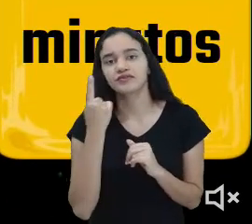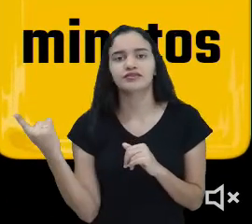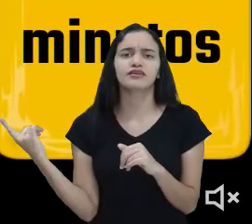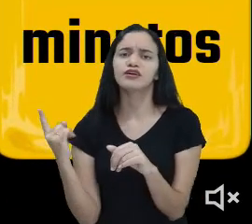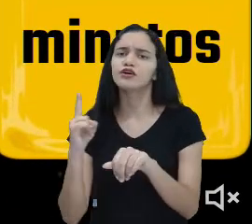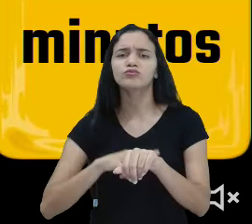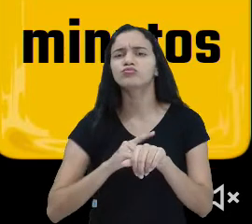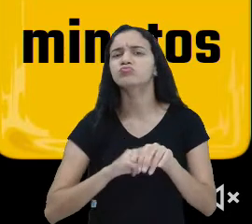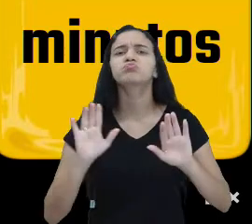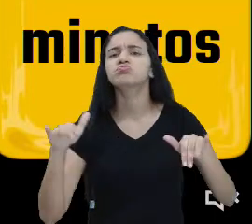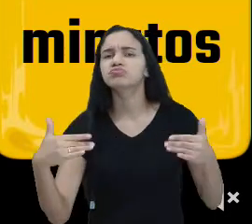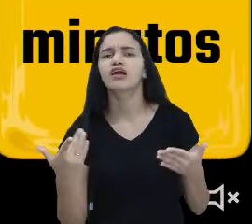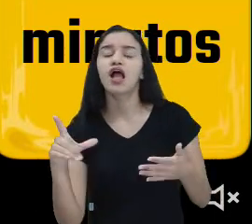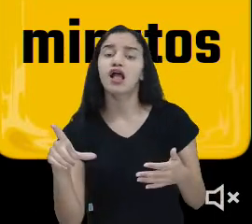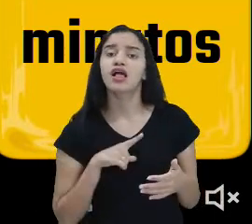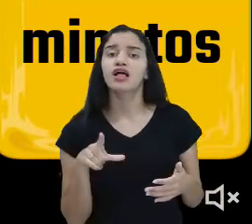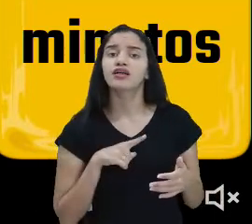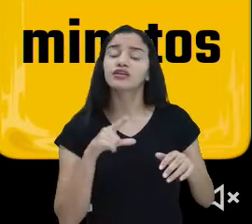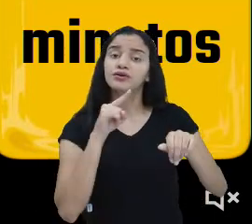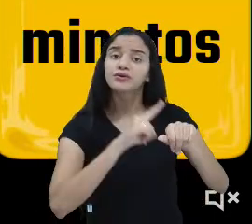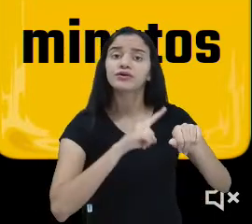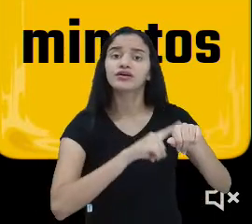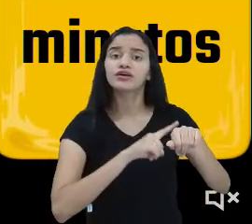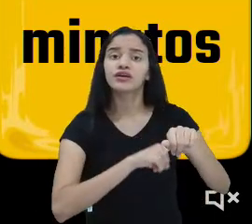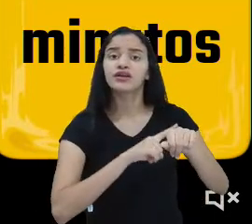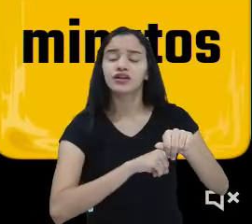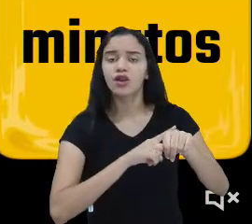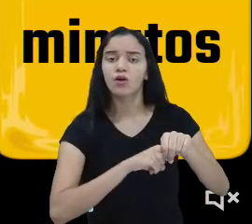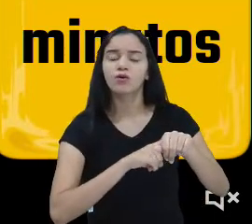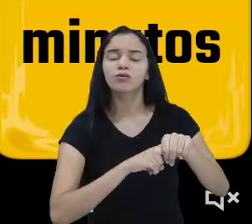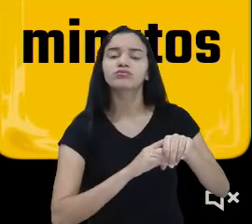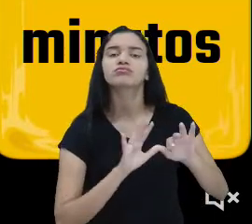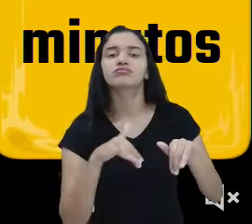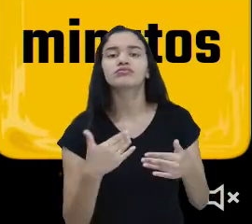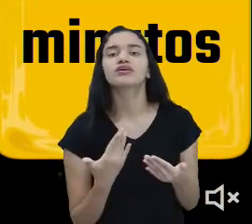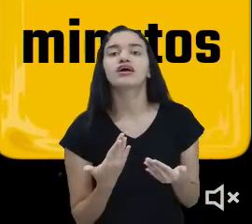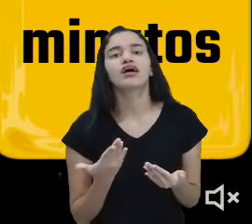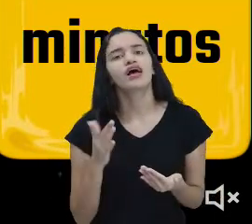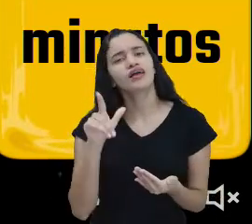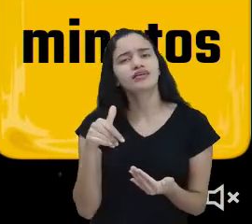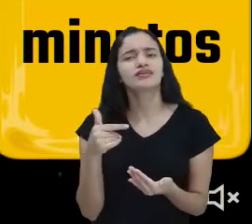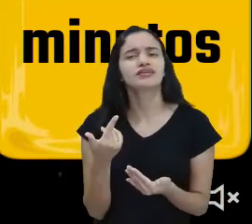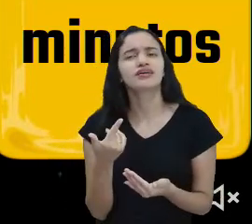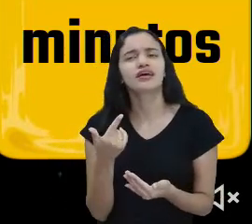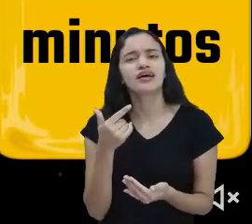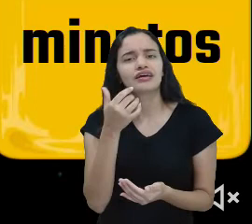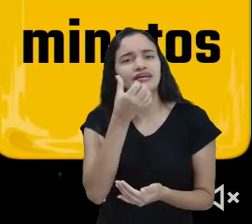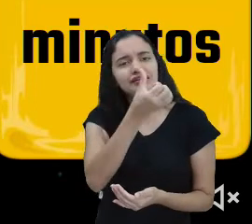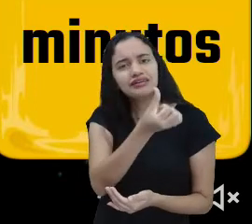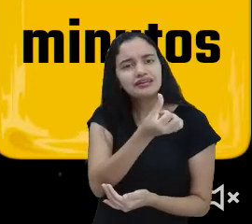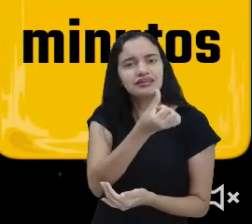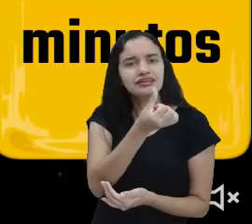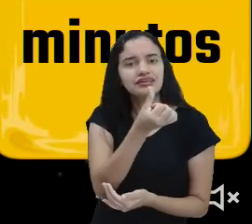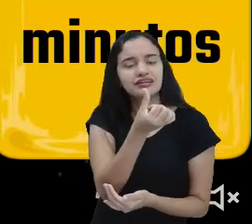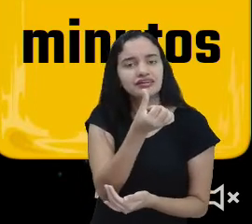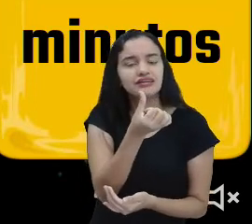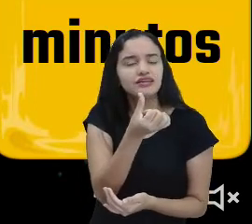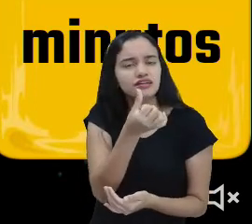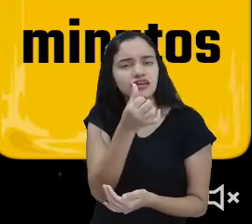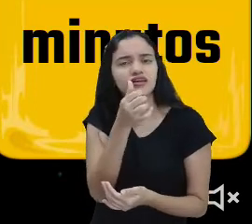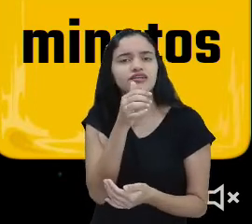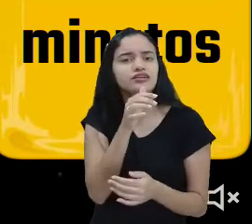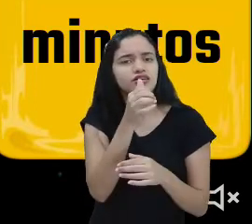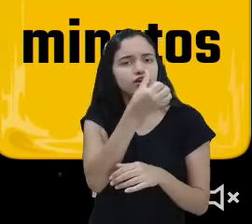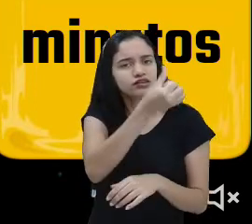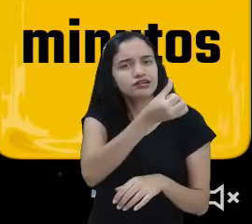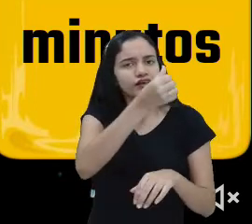horas são? Aí eu tenho um relógio marcando, um relógio digital marcando a hora. Será que são 6 horas e 6 minutos,